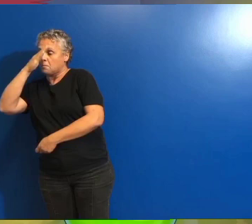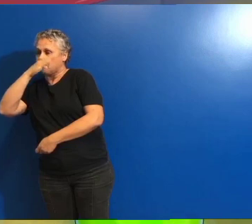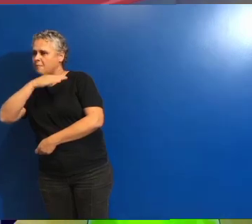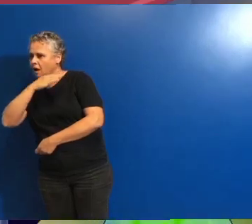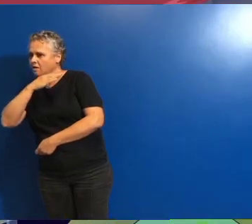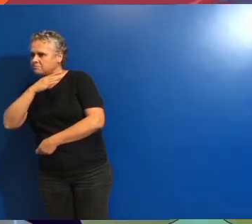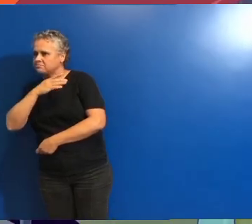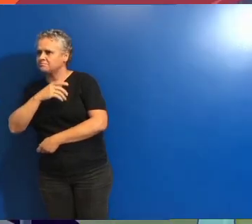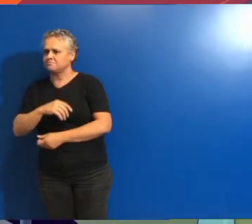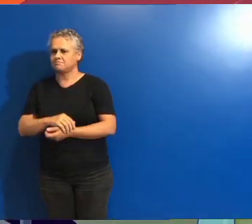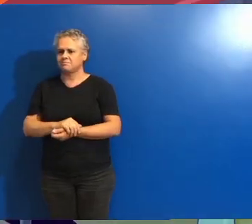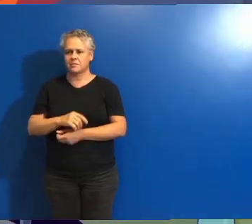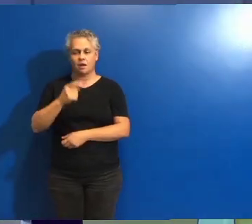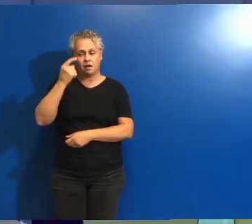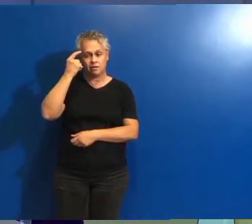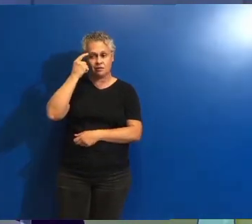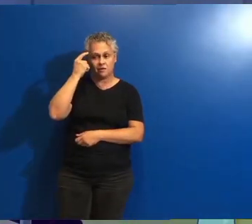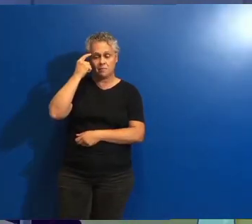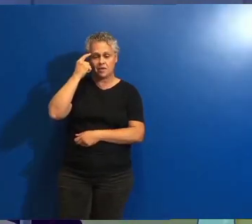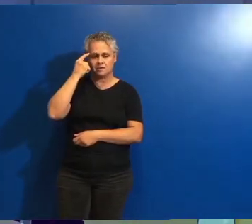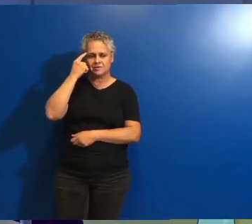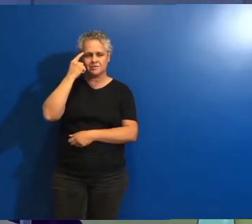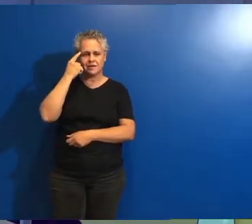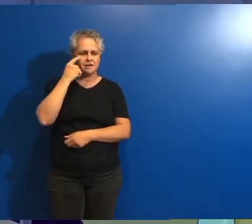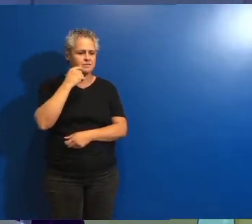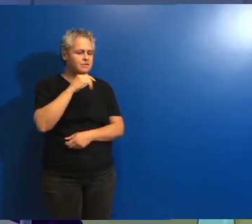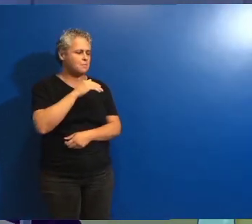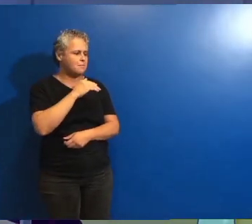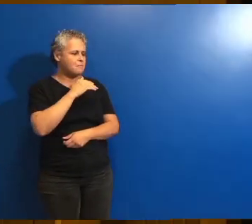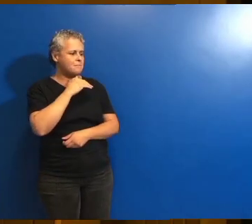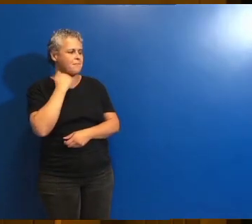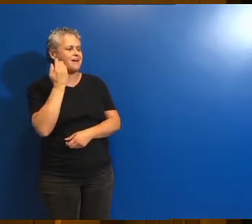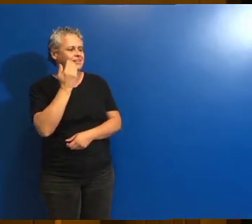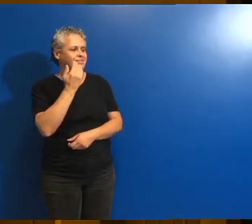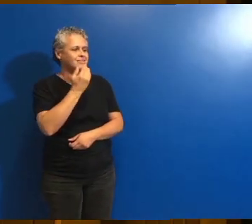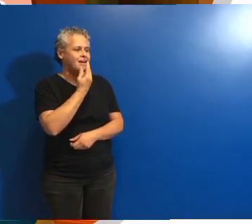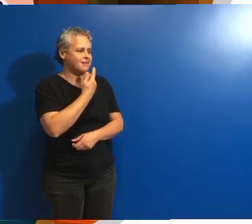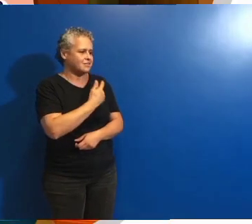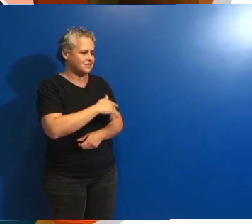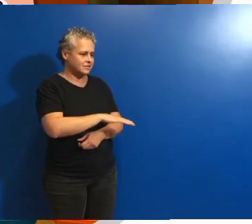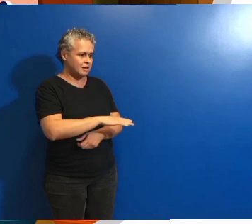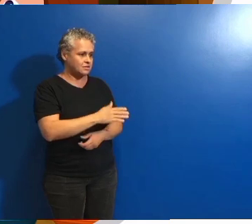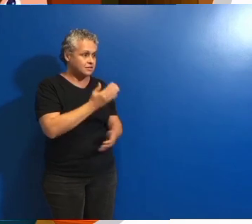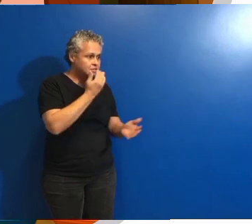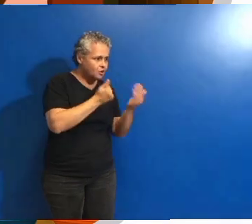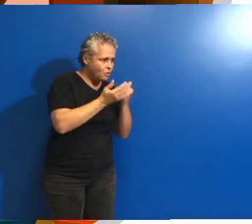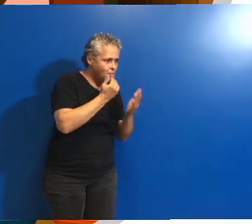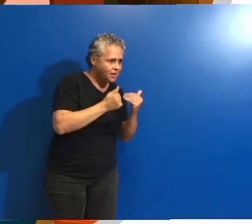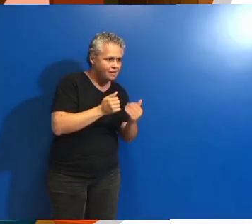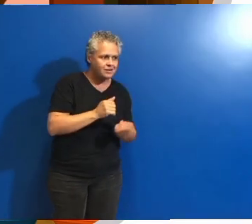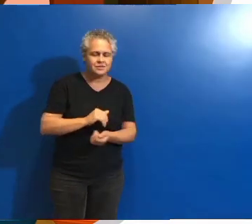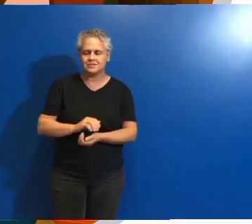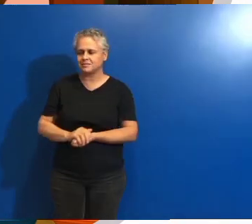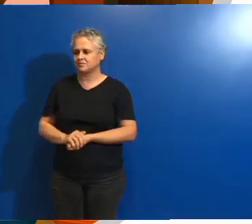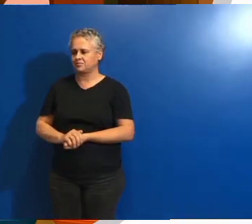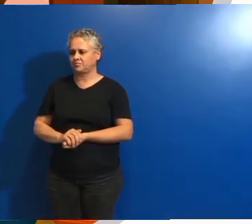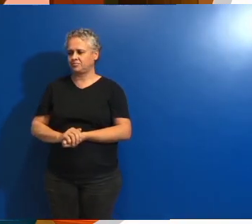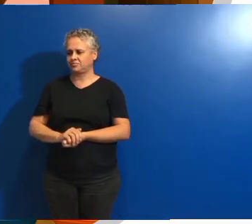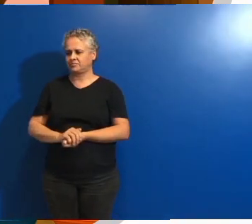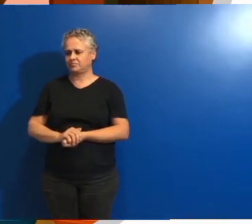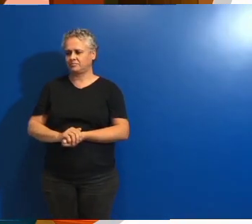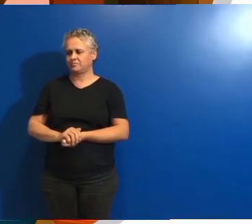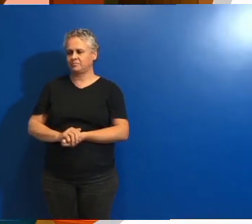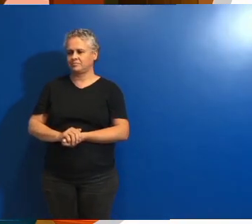que estava planejando e conspirando para matar as crianças e comê-las. Ela estava servindo comida deliciosa